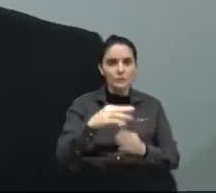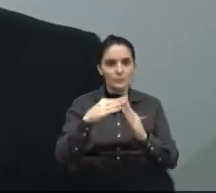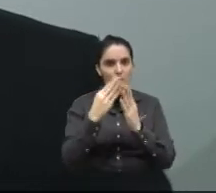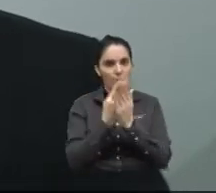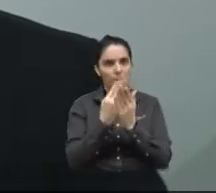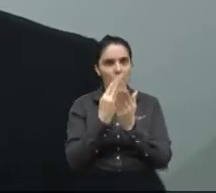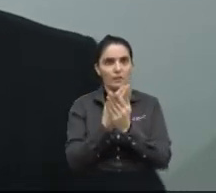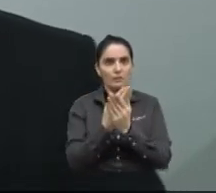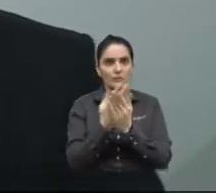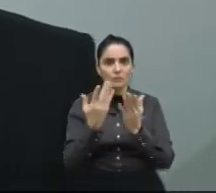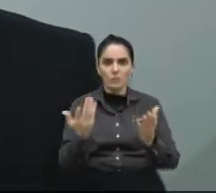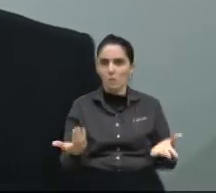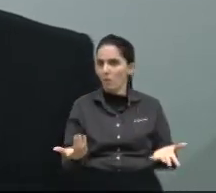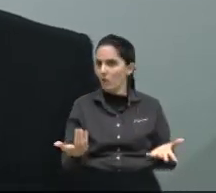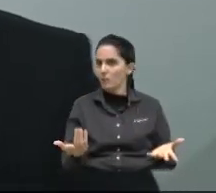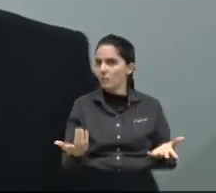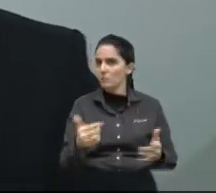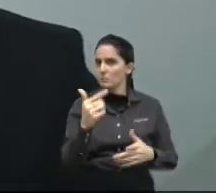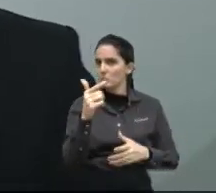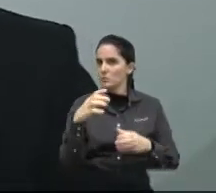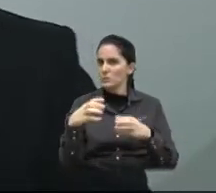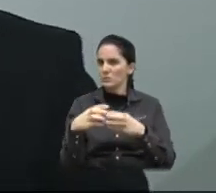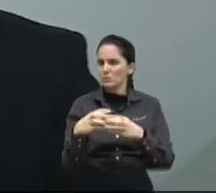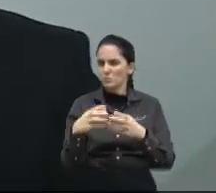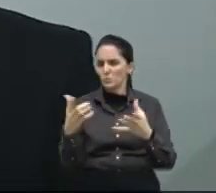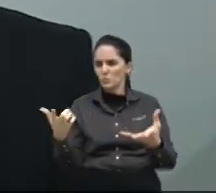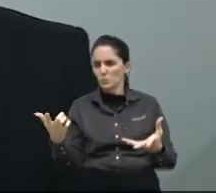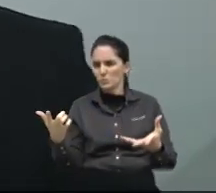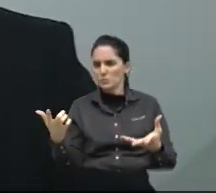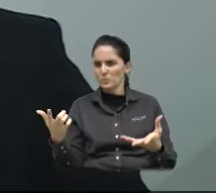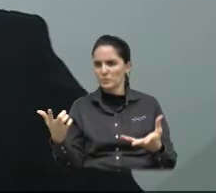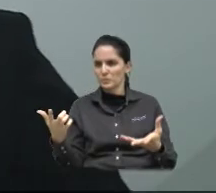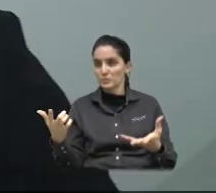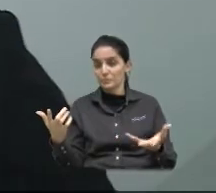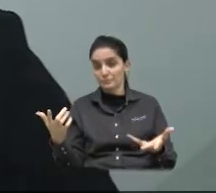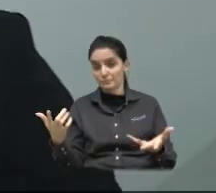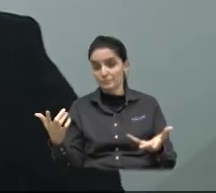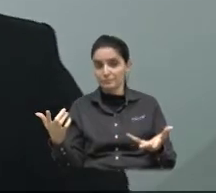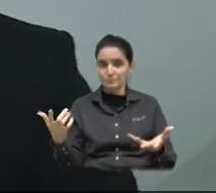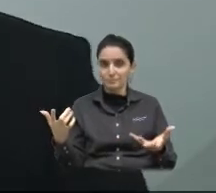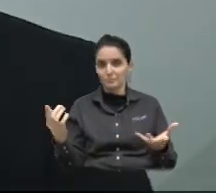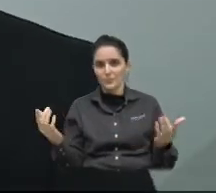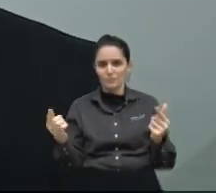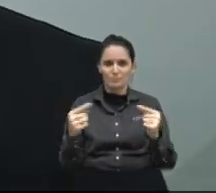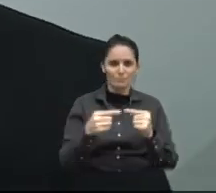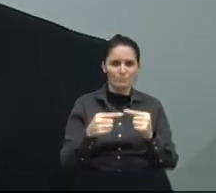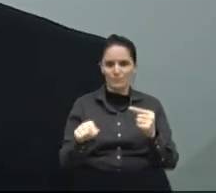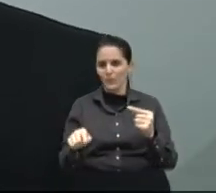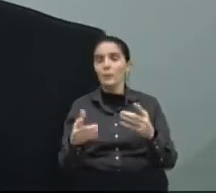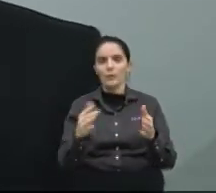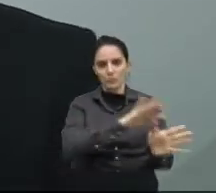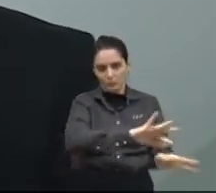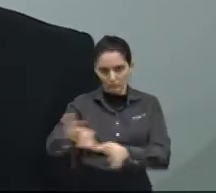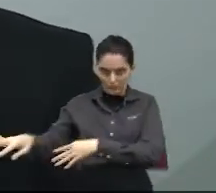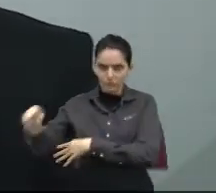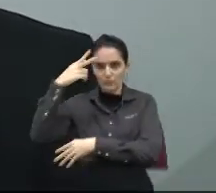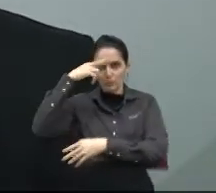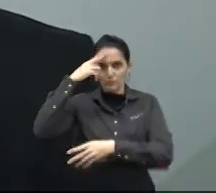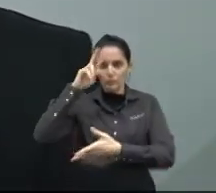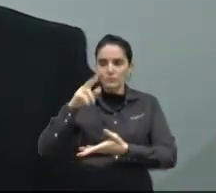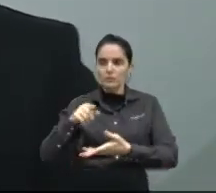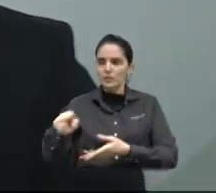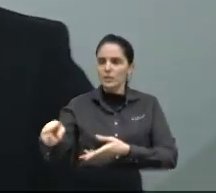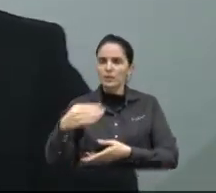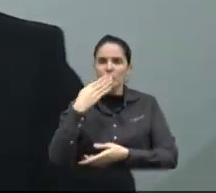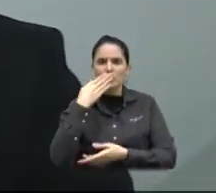ponta do fuzil que a mesma coisa depois fascista sou eu vamos continuar vamos continuar ela pede para a mãe